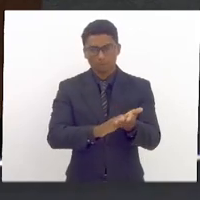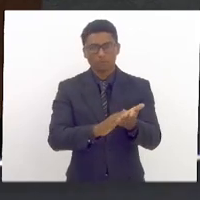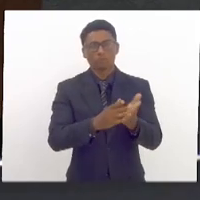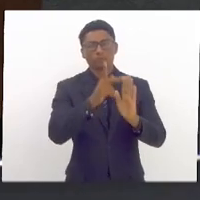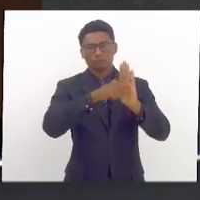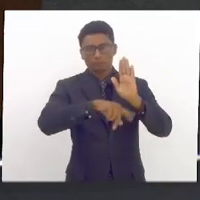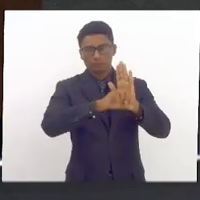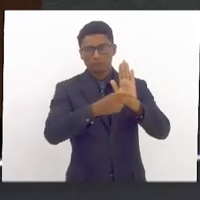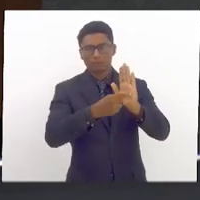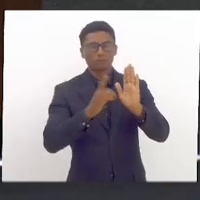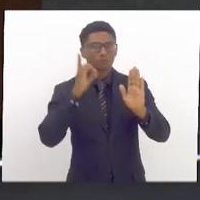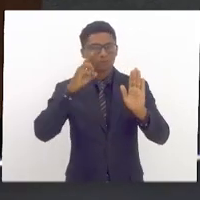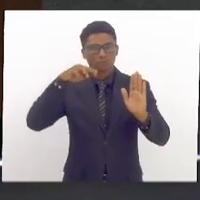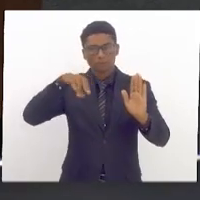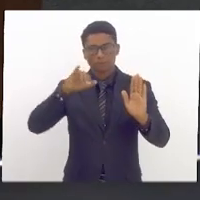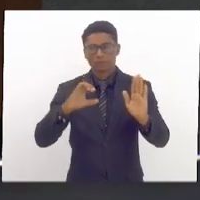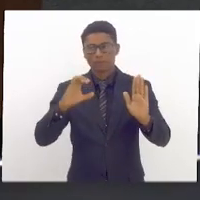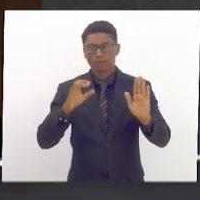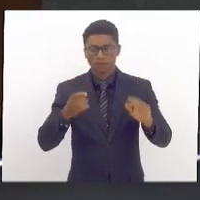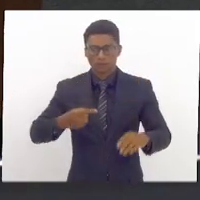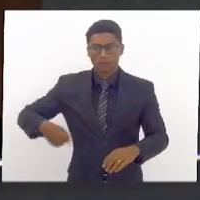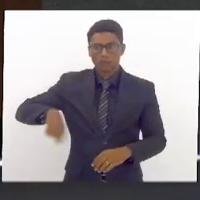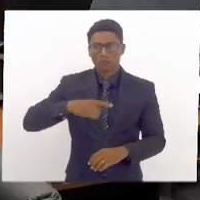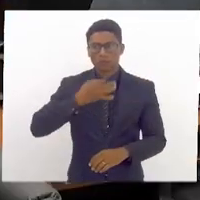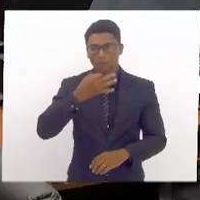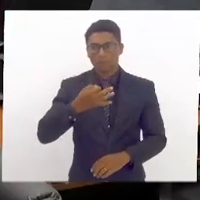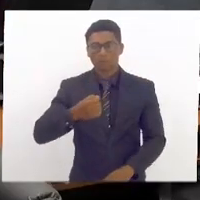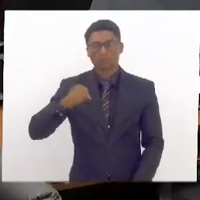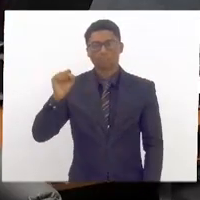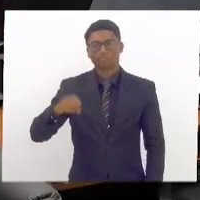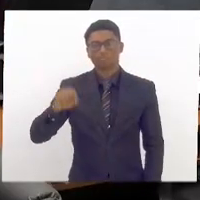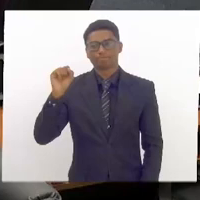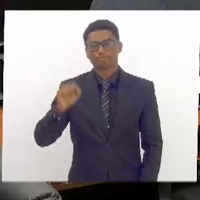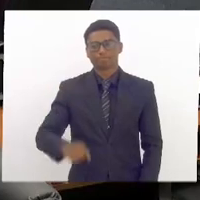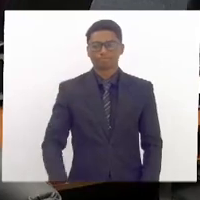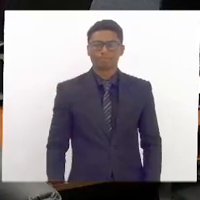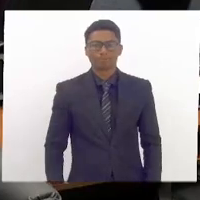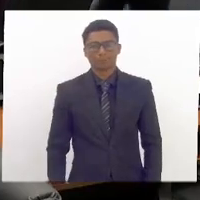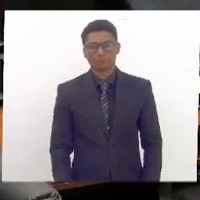projeto deputado Carlos Mink, o nosso parecer é favorável.